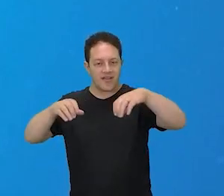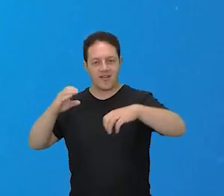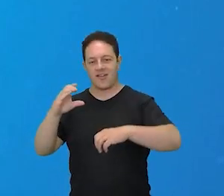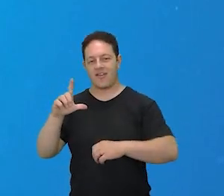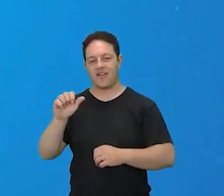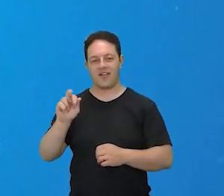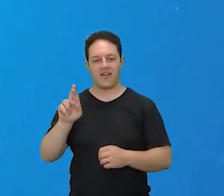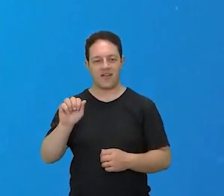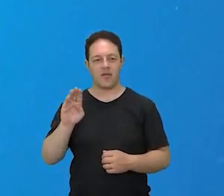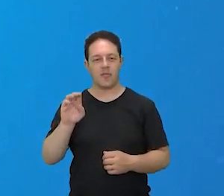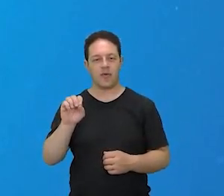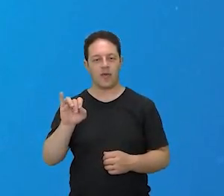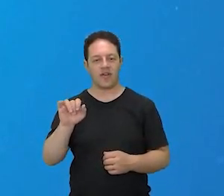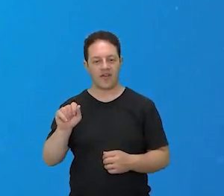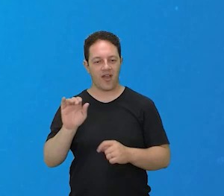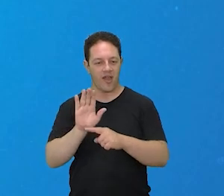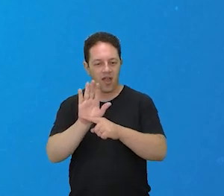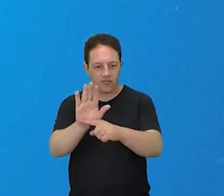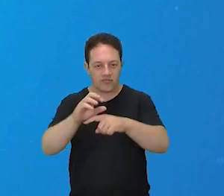para iluminar.